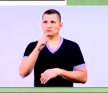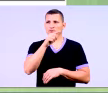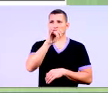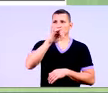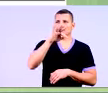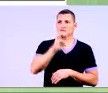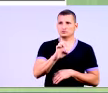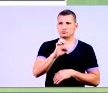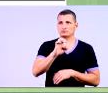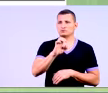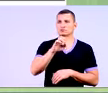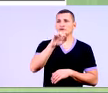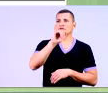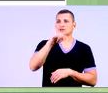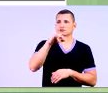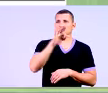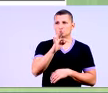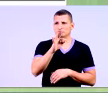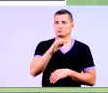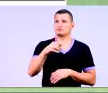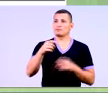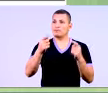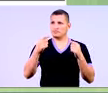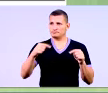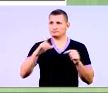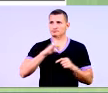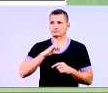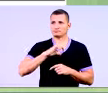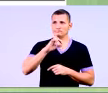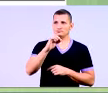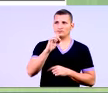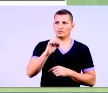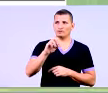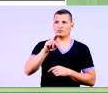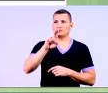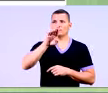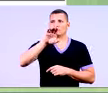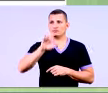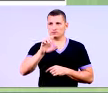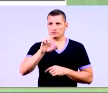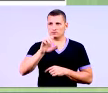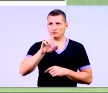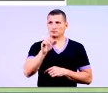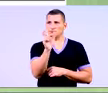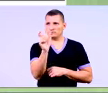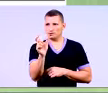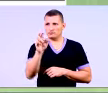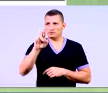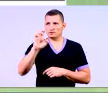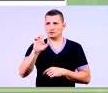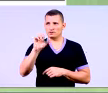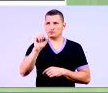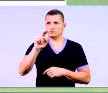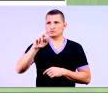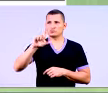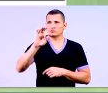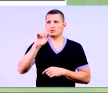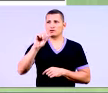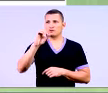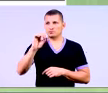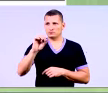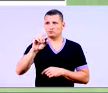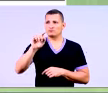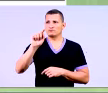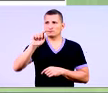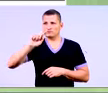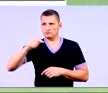resultado do tipo dobro e é variável dias do tipo int declarado na mesma linha porque isso é possível em